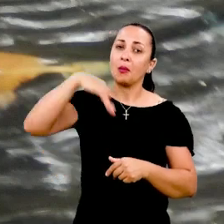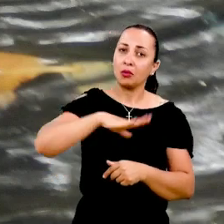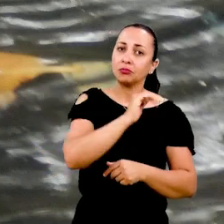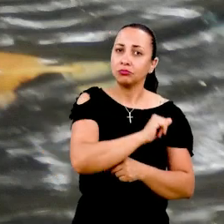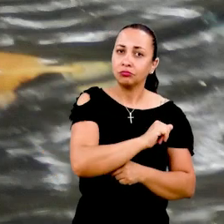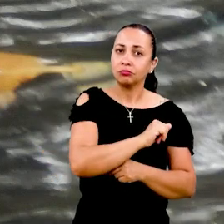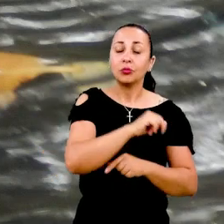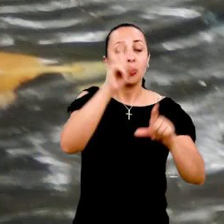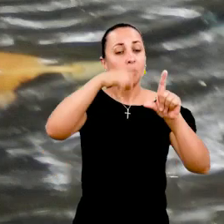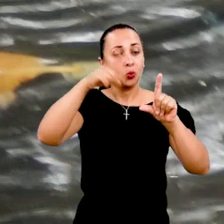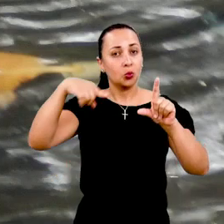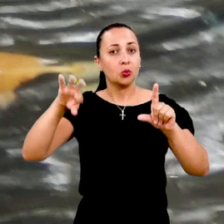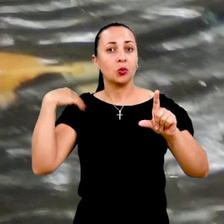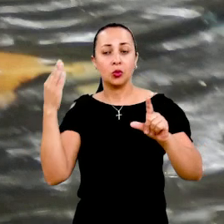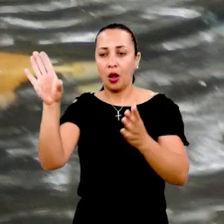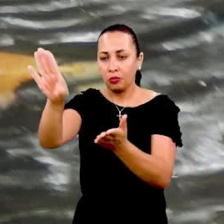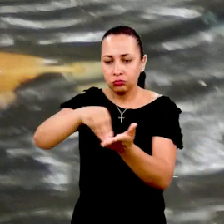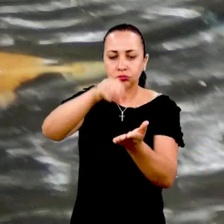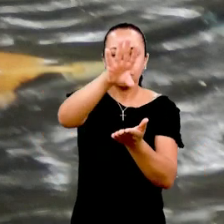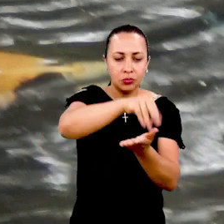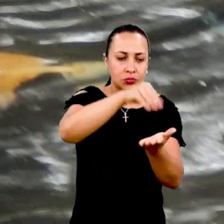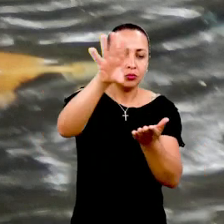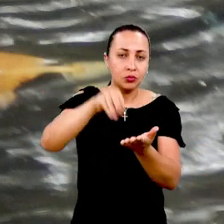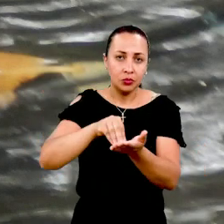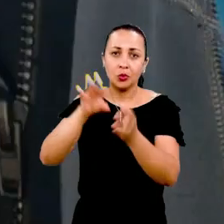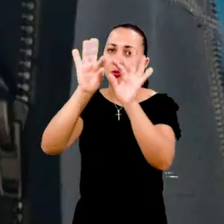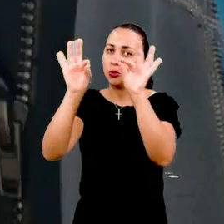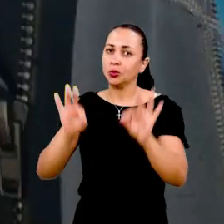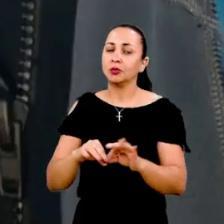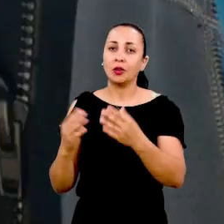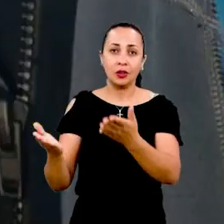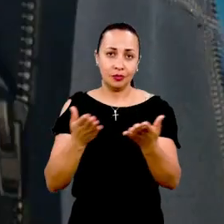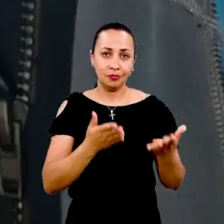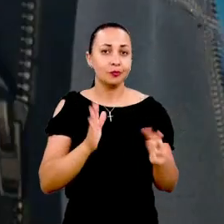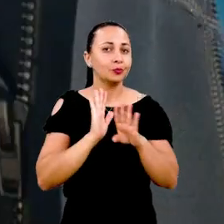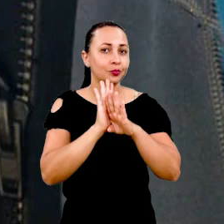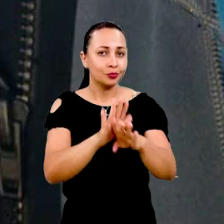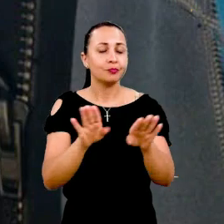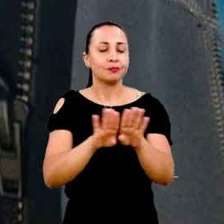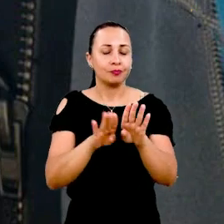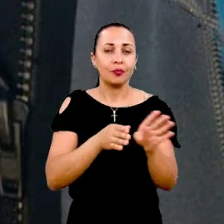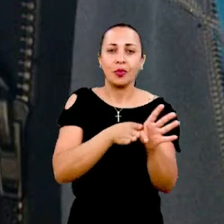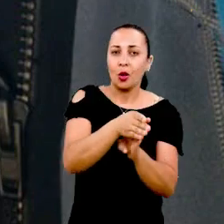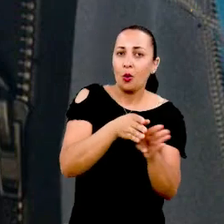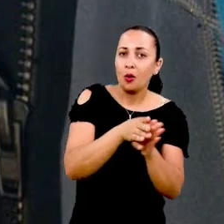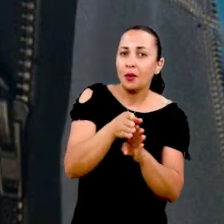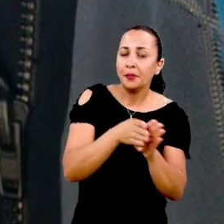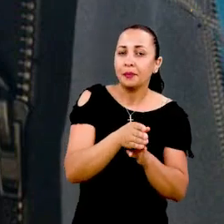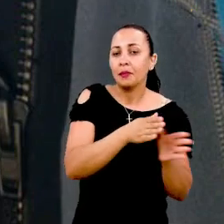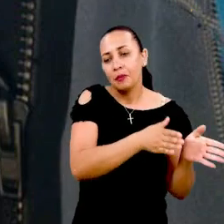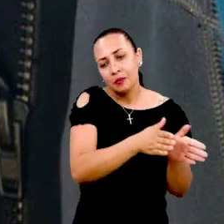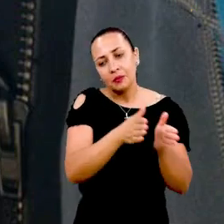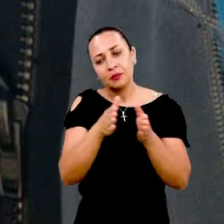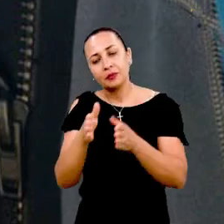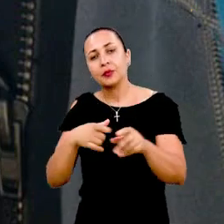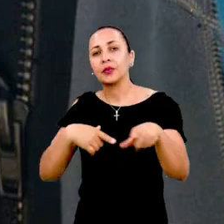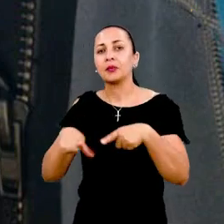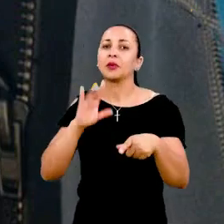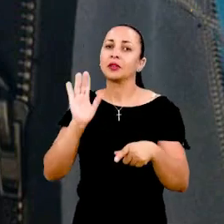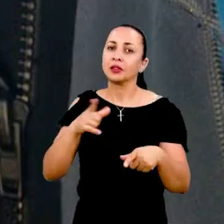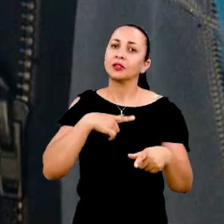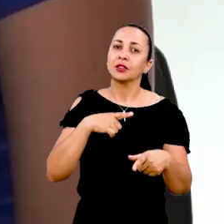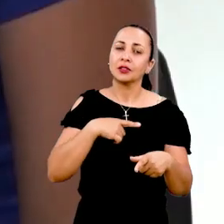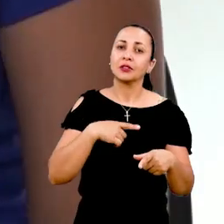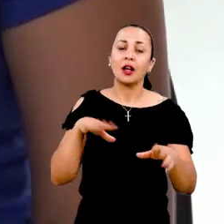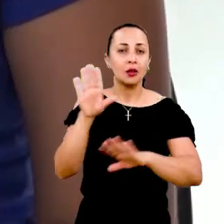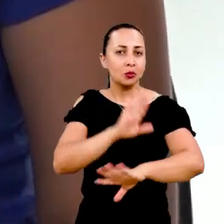os dados que a gente está coletando, os dados que o projeto vai fornecer, eles vão ajudar a orientar, a direcionar as ações